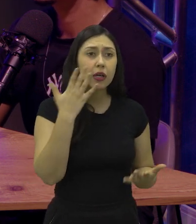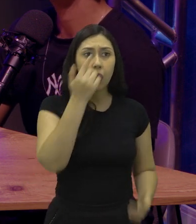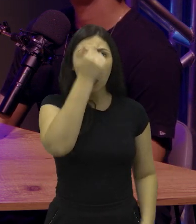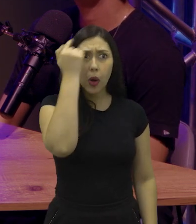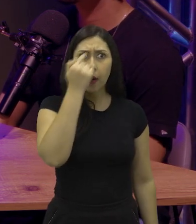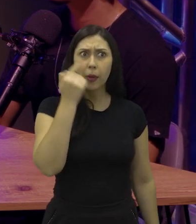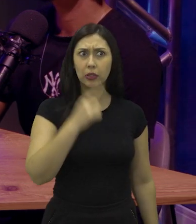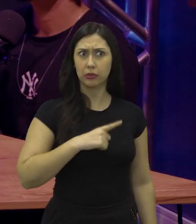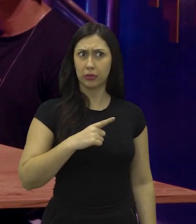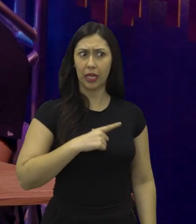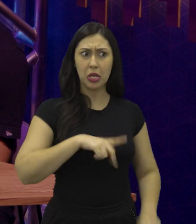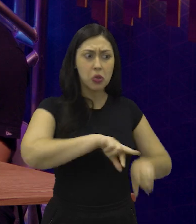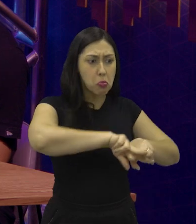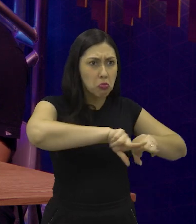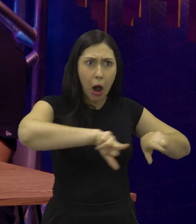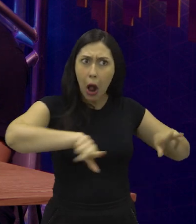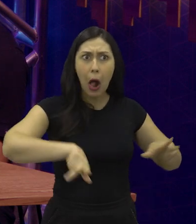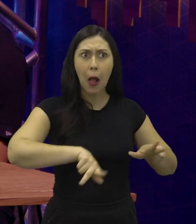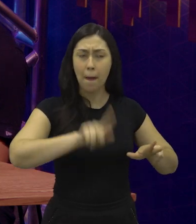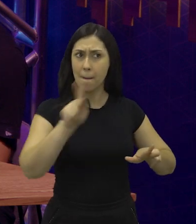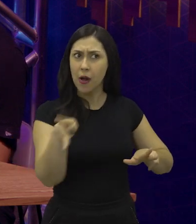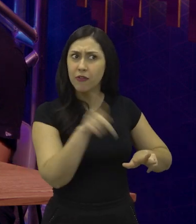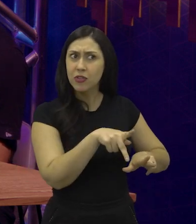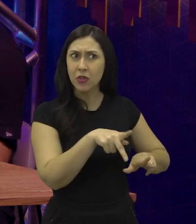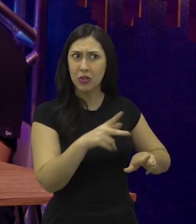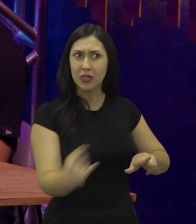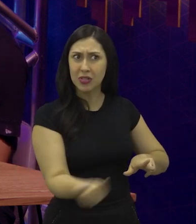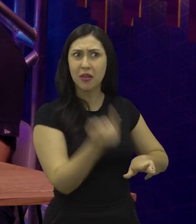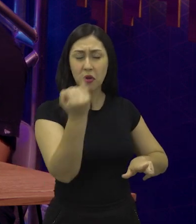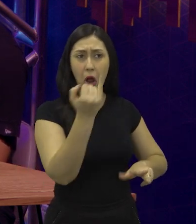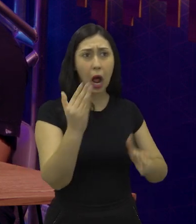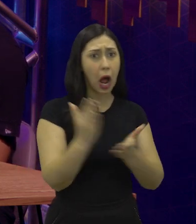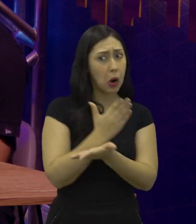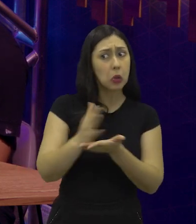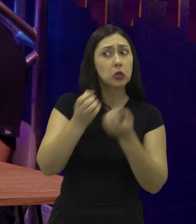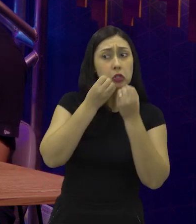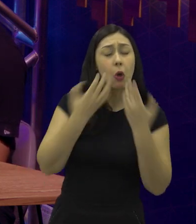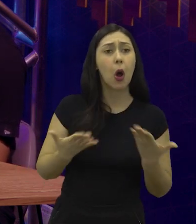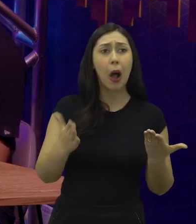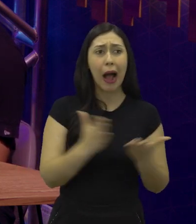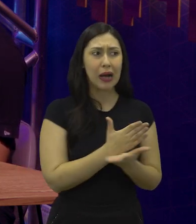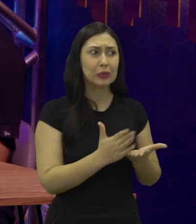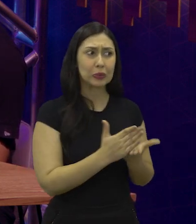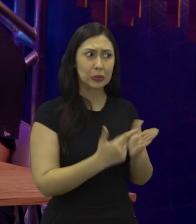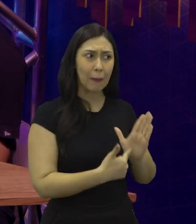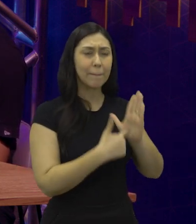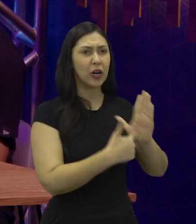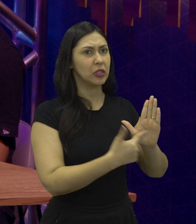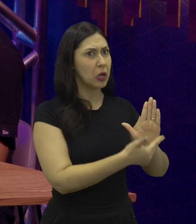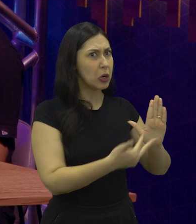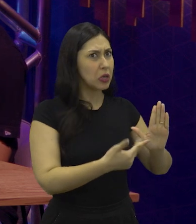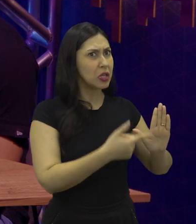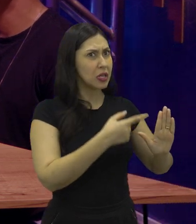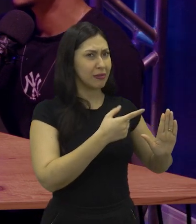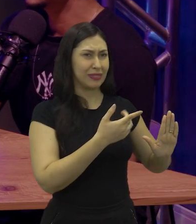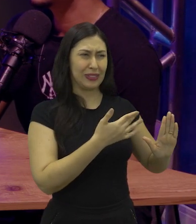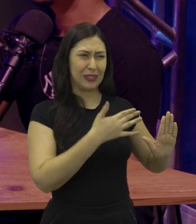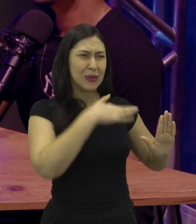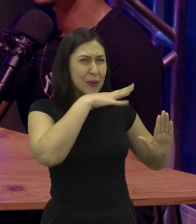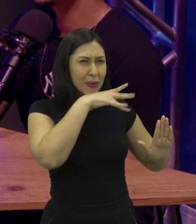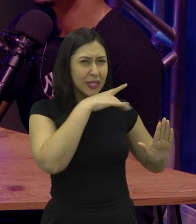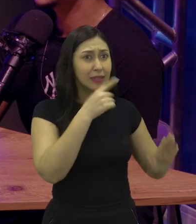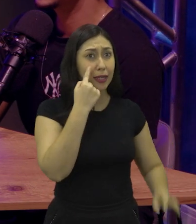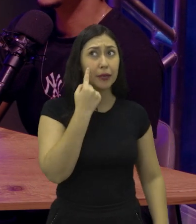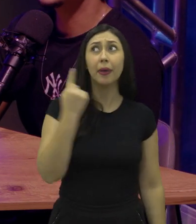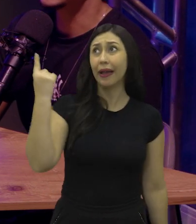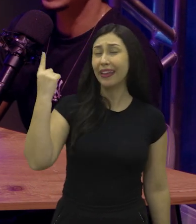forma geral, tem professores muito icônicos, né? Seja pro lado bom ou pro ruim, ou pro mais ou menos, né? O Snape ali, todo